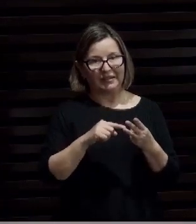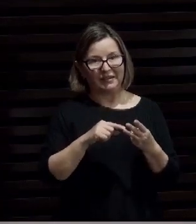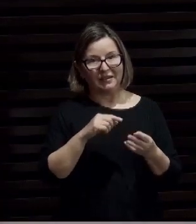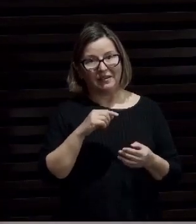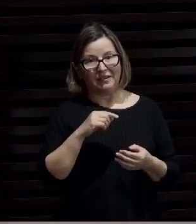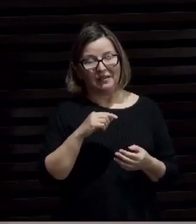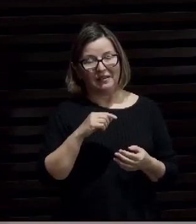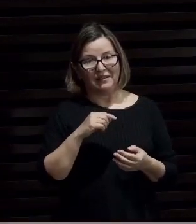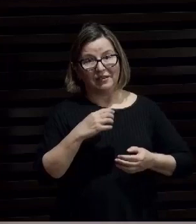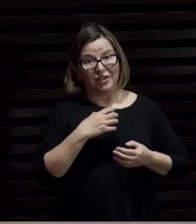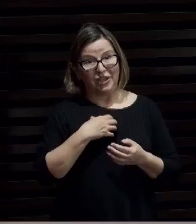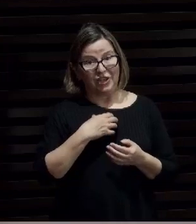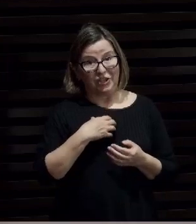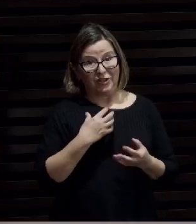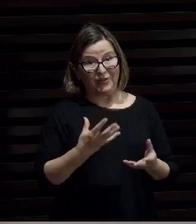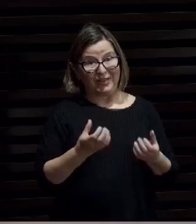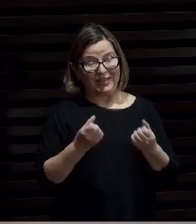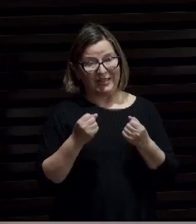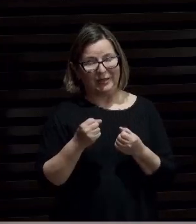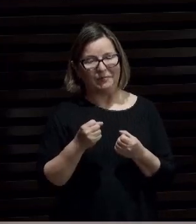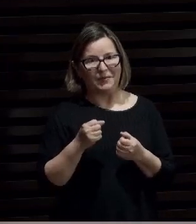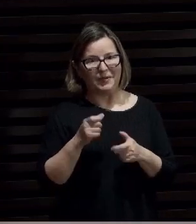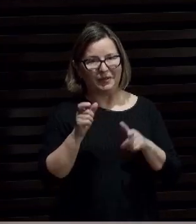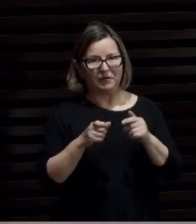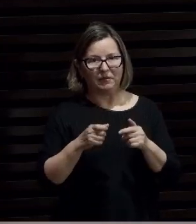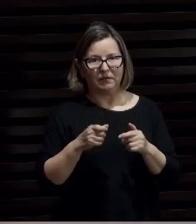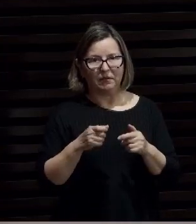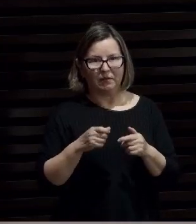A reação mais comum é a da indignação.